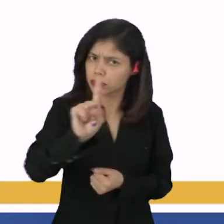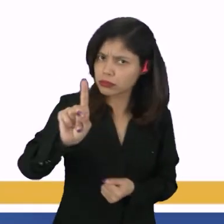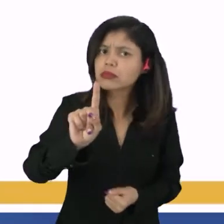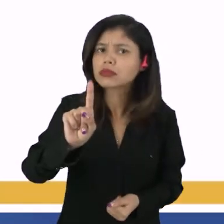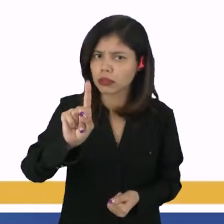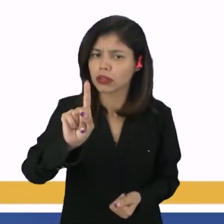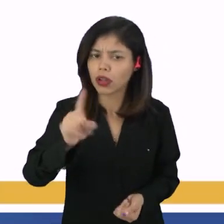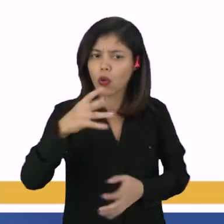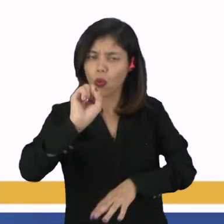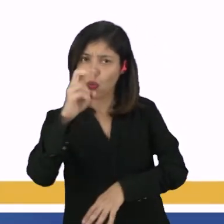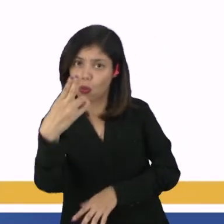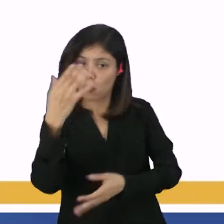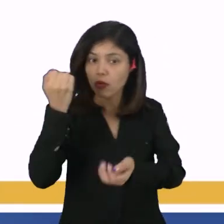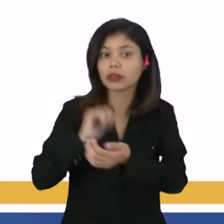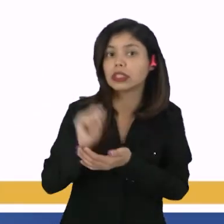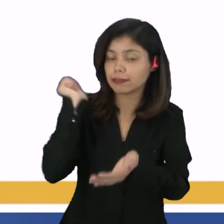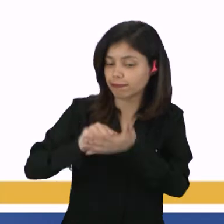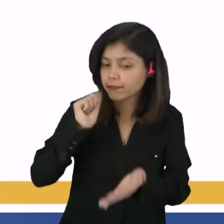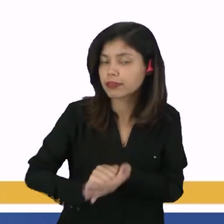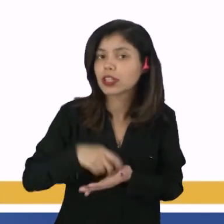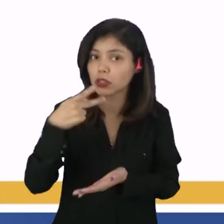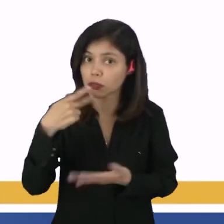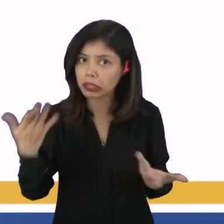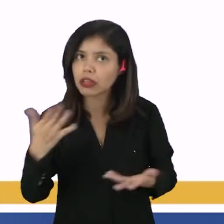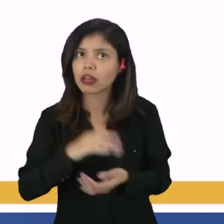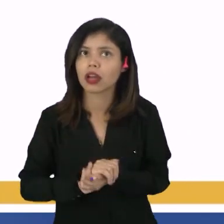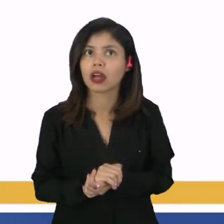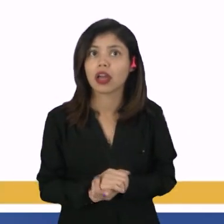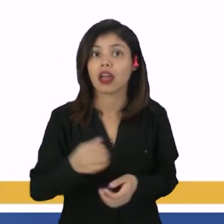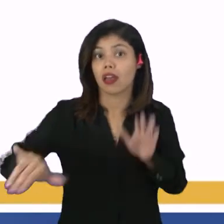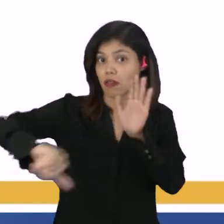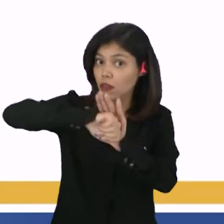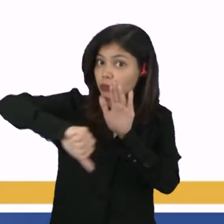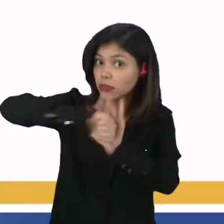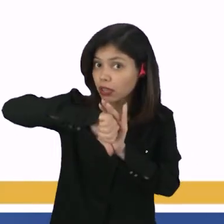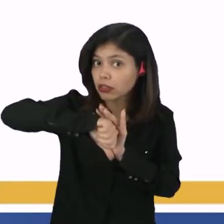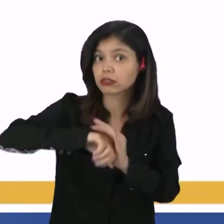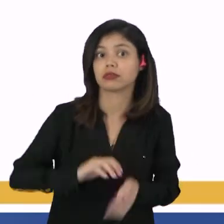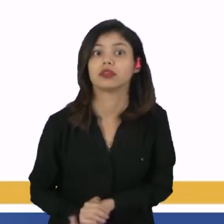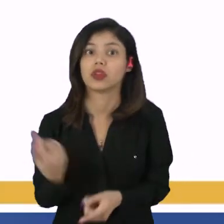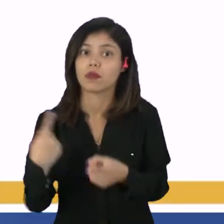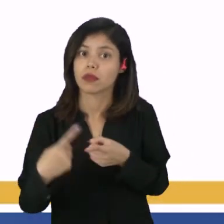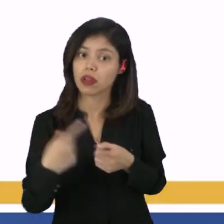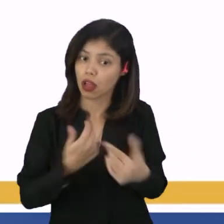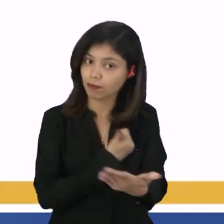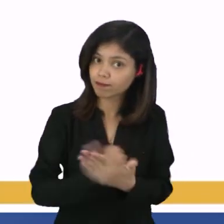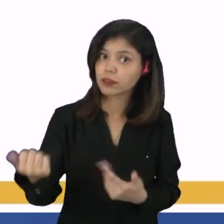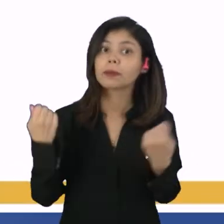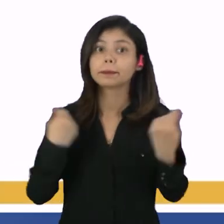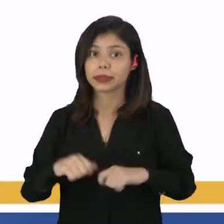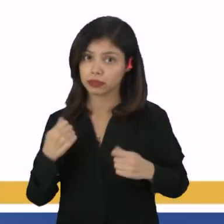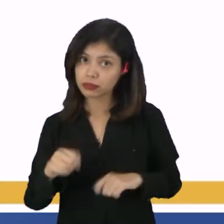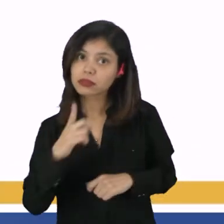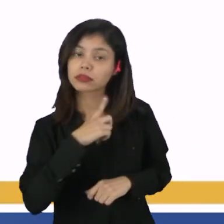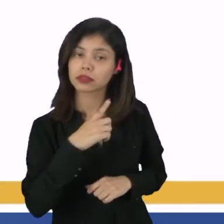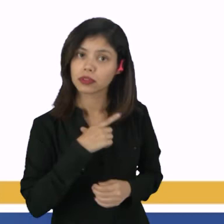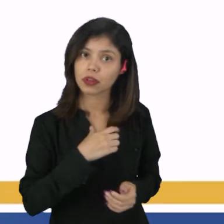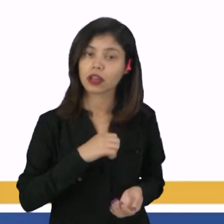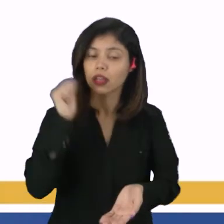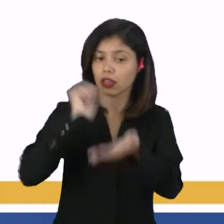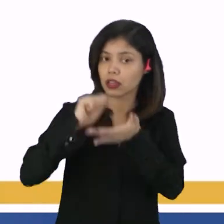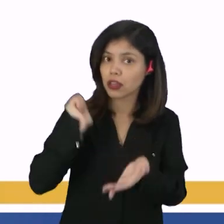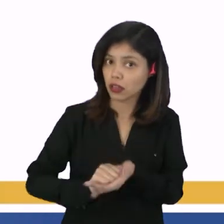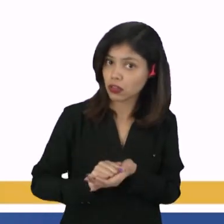qual fará seu comentário, os comentários sobre a Bahia são criminosos. Você sabe que a ação deve ser tomada em relação aos